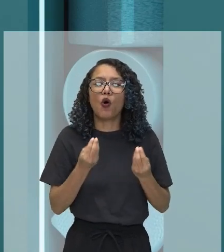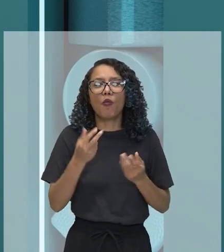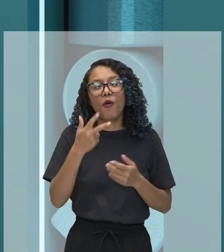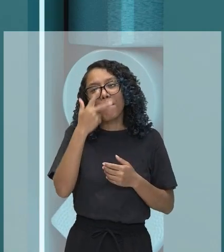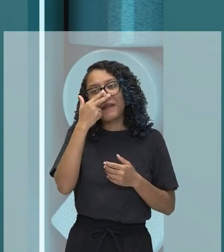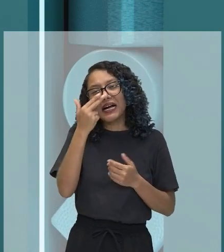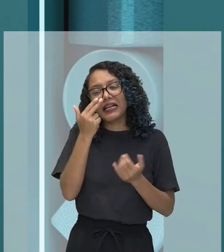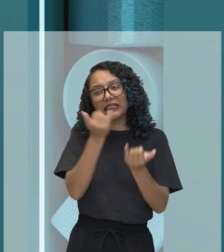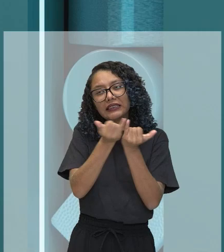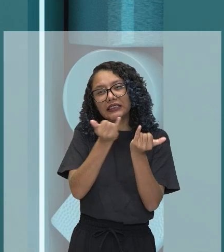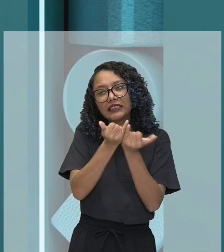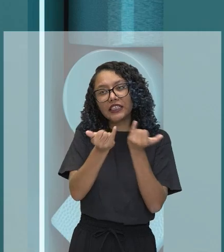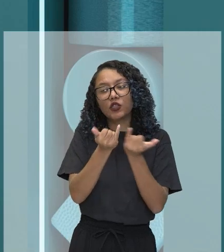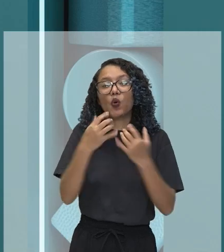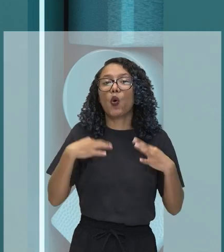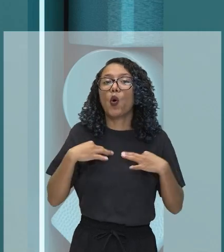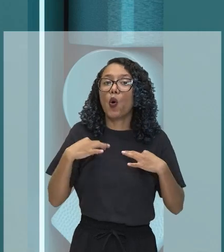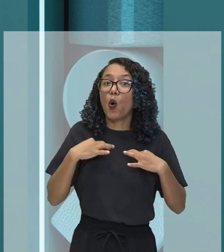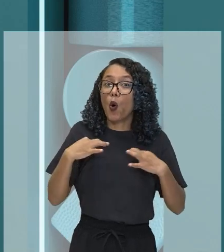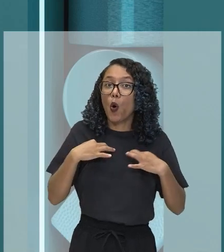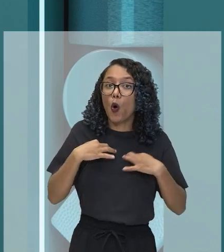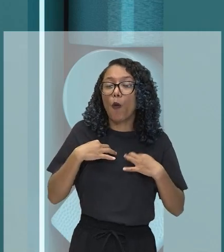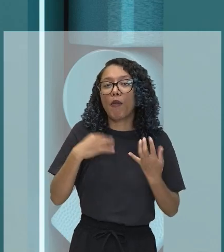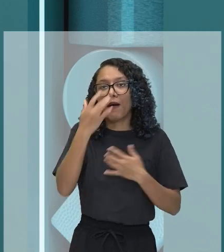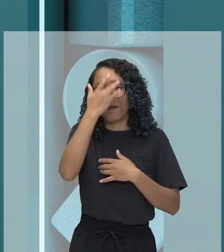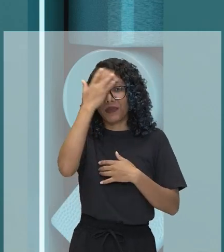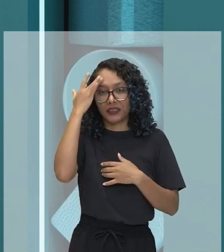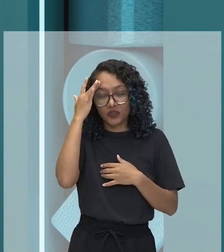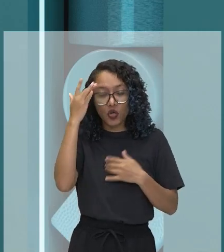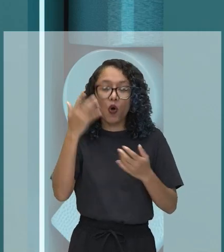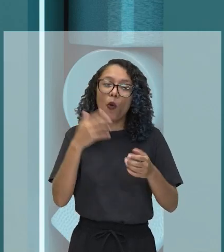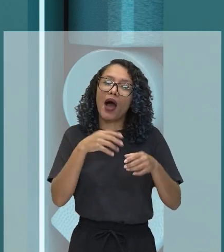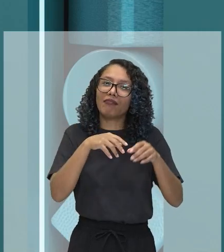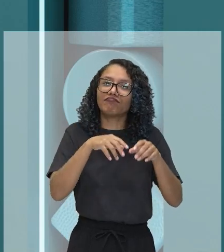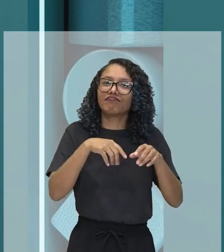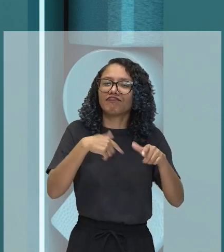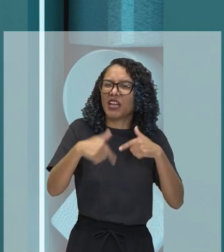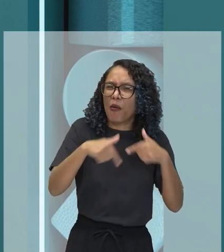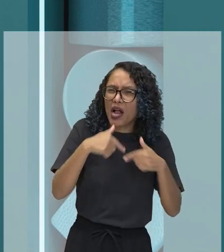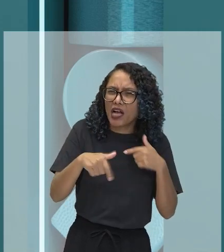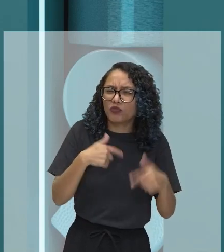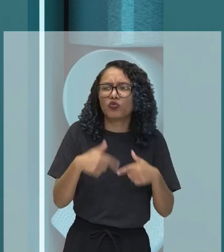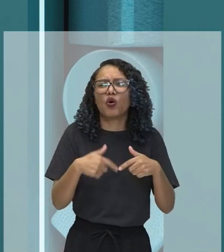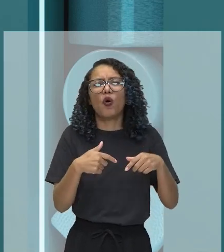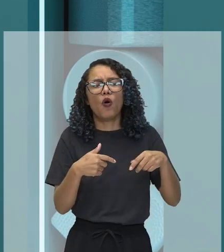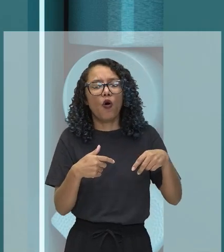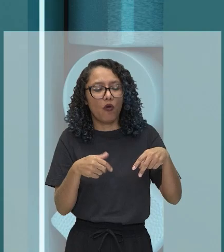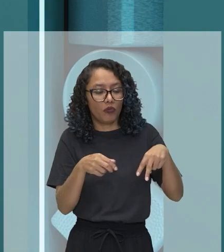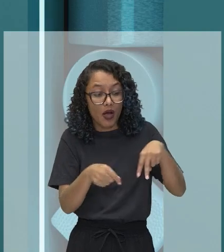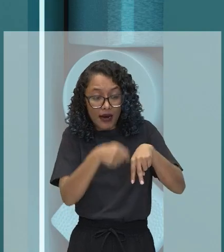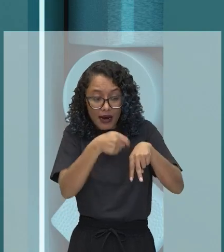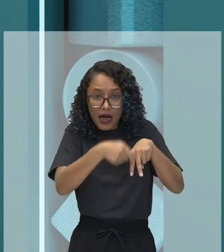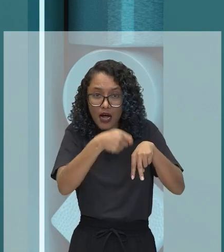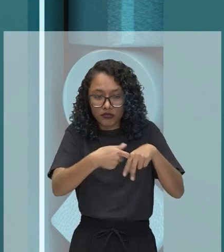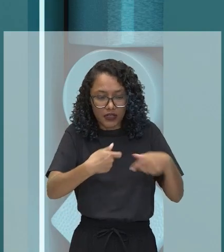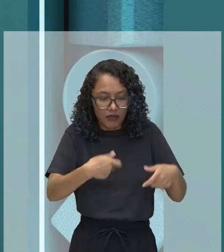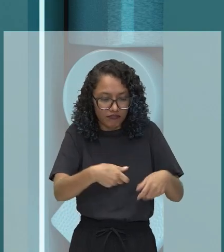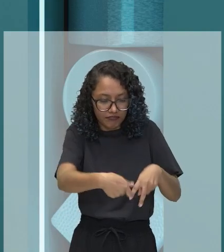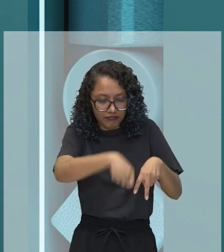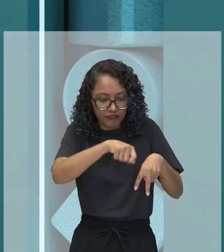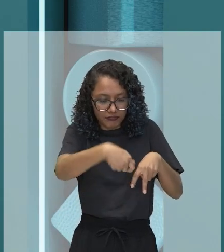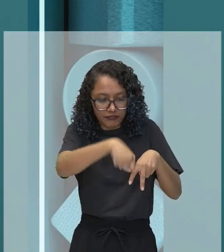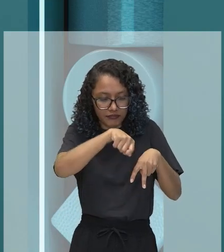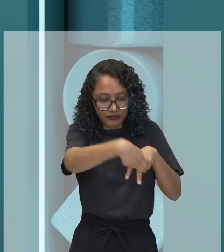certos trabalhadores que usam calças curtas ou dobradas, tal como as mulheres.